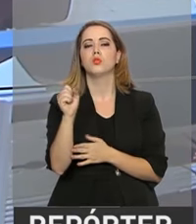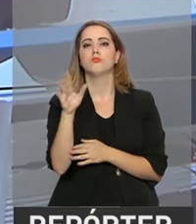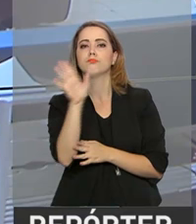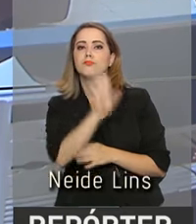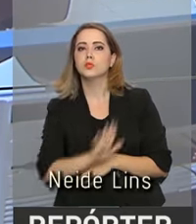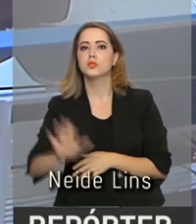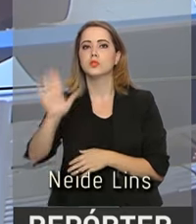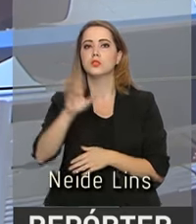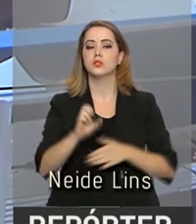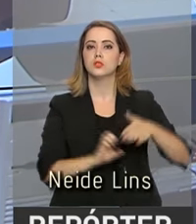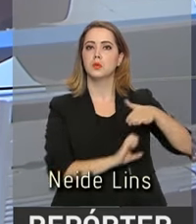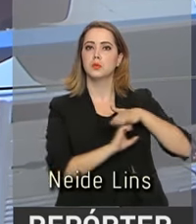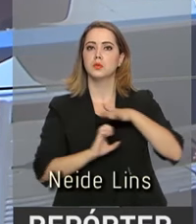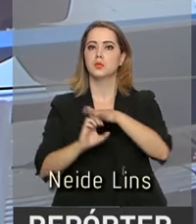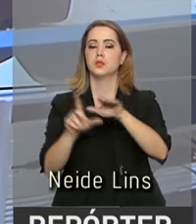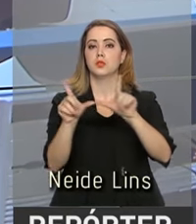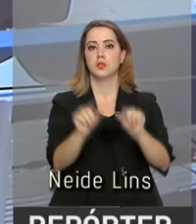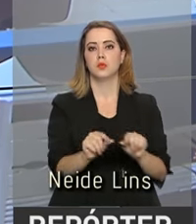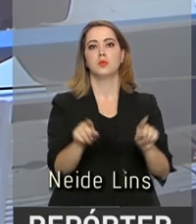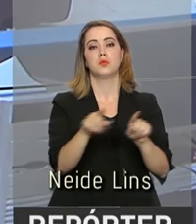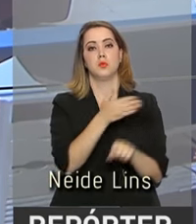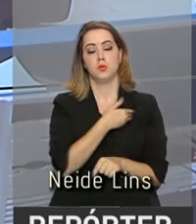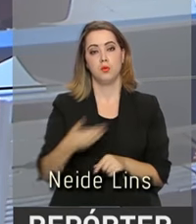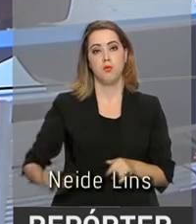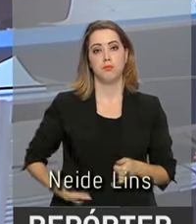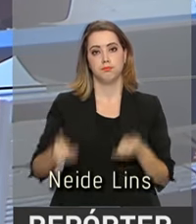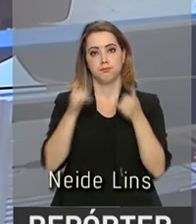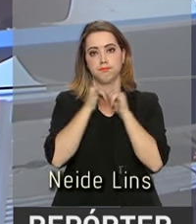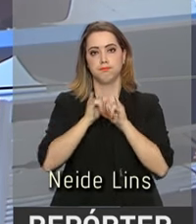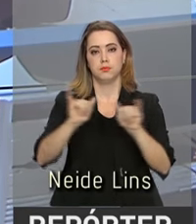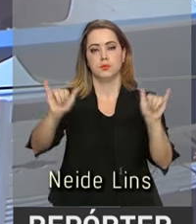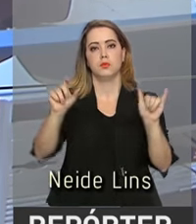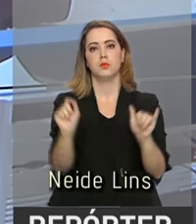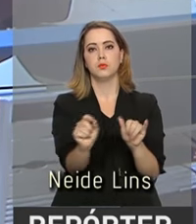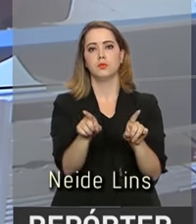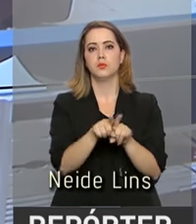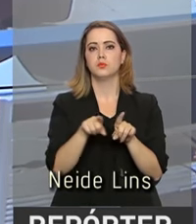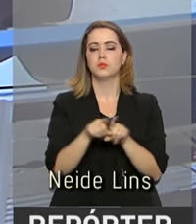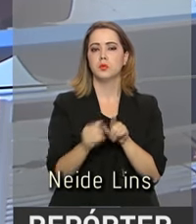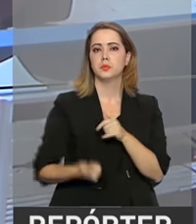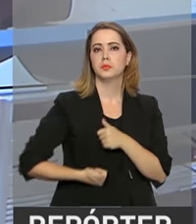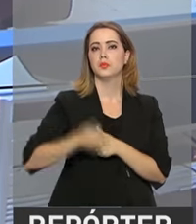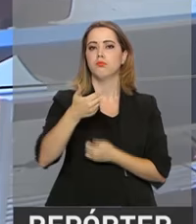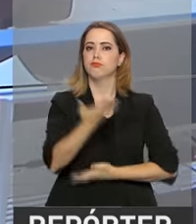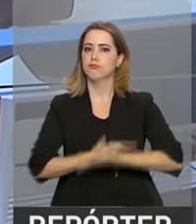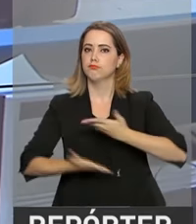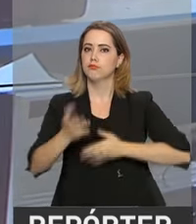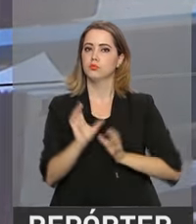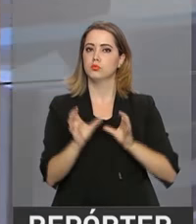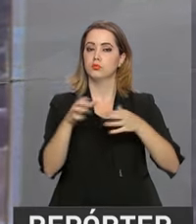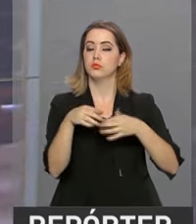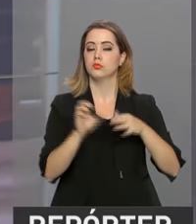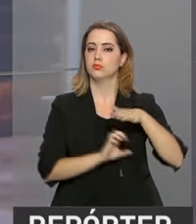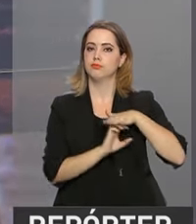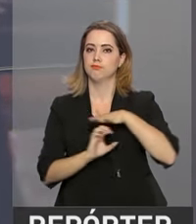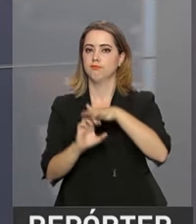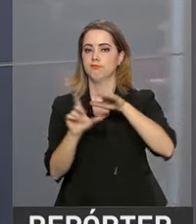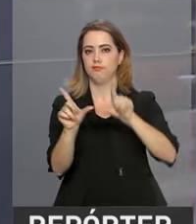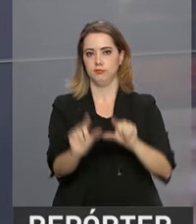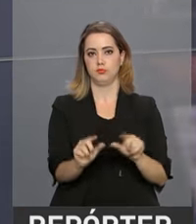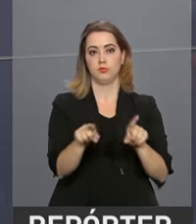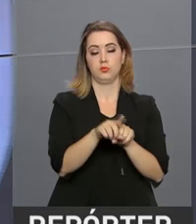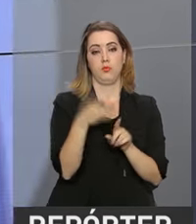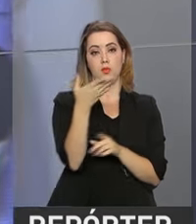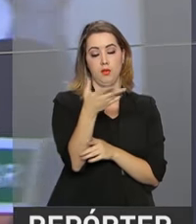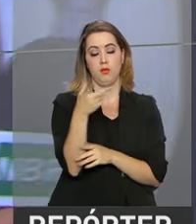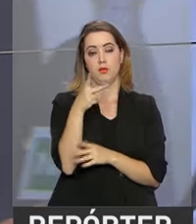da Micro e Pequena Empresa, o governo vai lançar medidas para melhorar o ambiente de negócios no setor. Vamos ao vivo ao Palácio do Planalto conversar